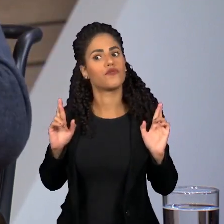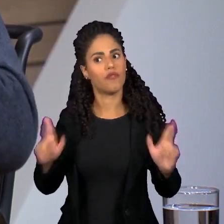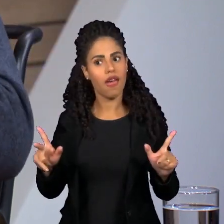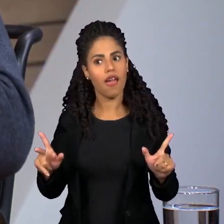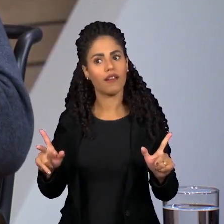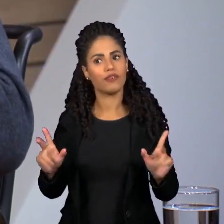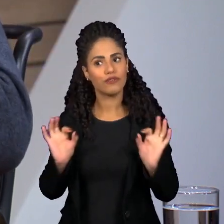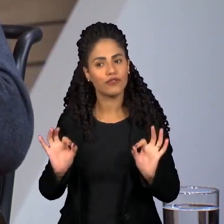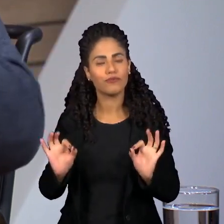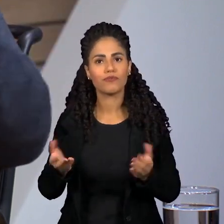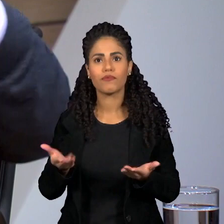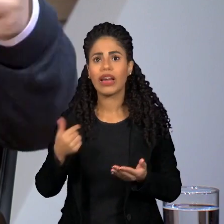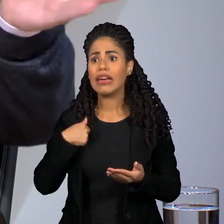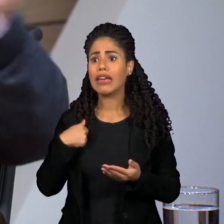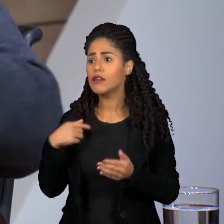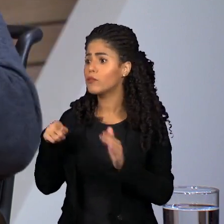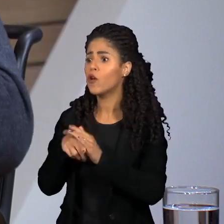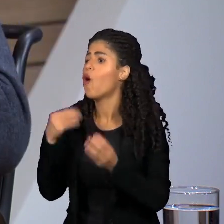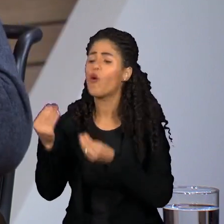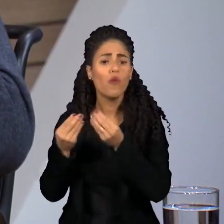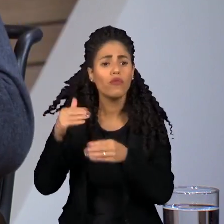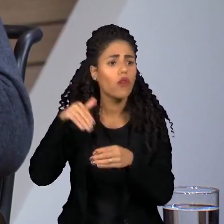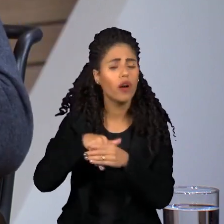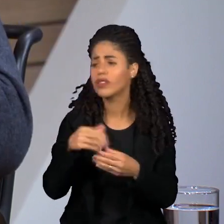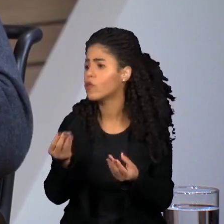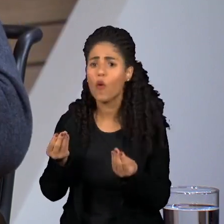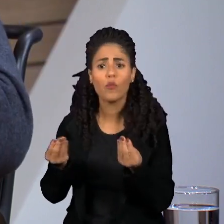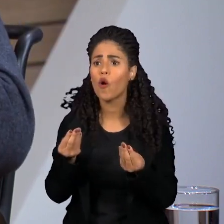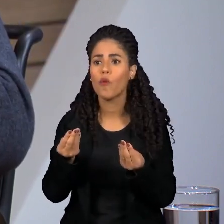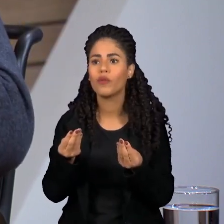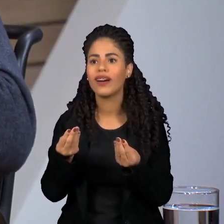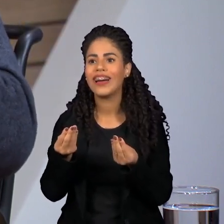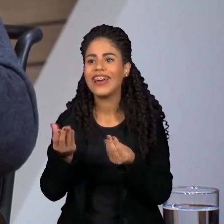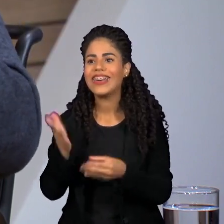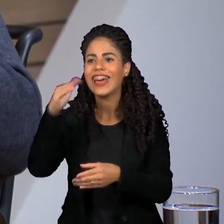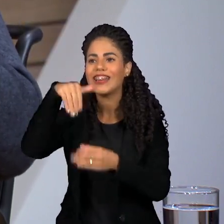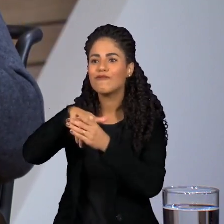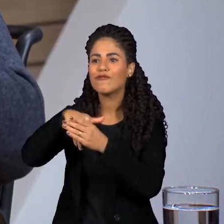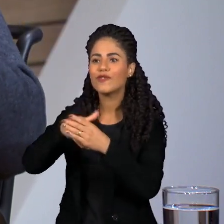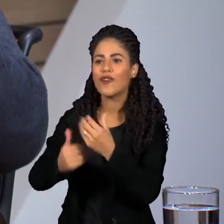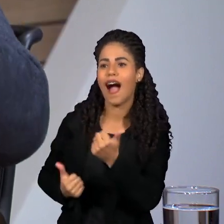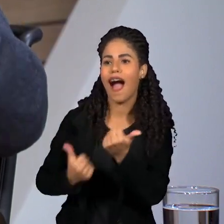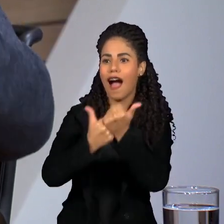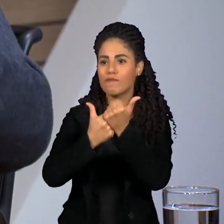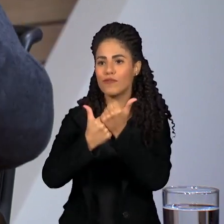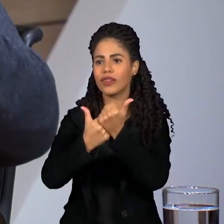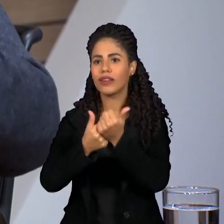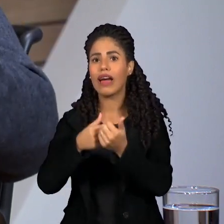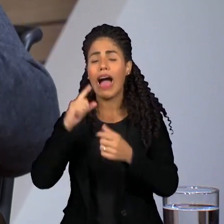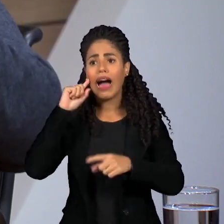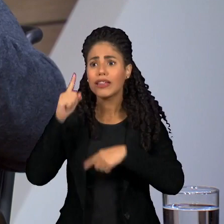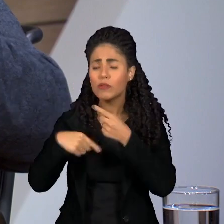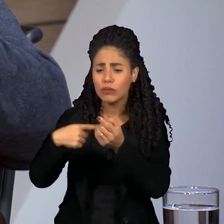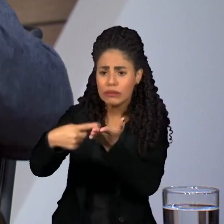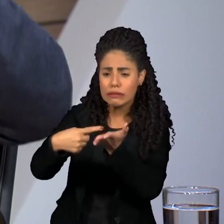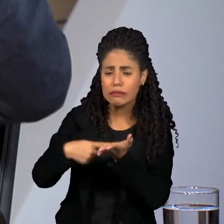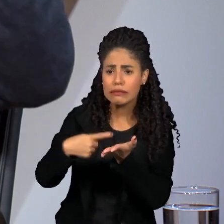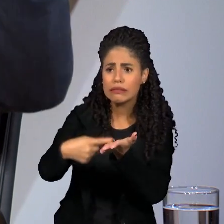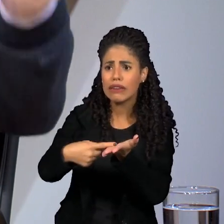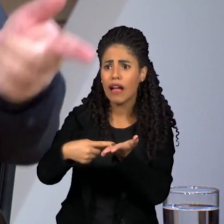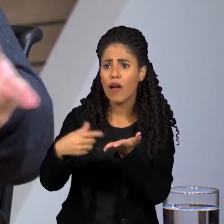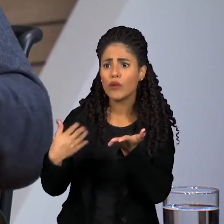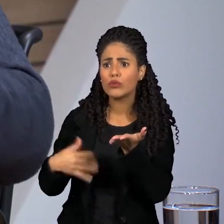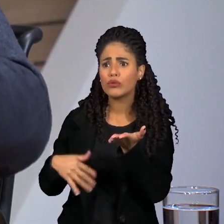na época. E ele perguntou, como vota? Como vota? E votou a favor da estabilidade, que aí que depois é que foi negociado